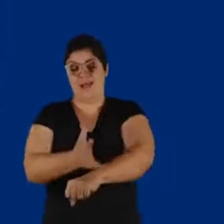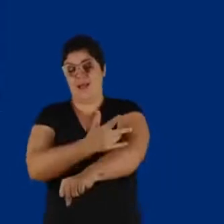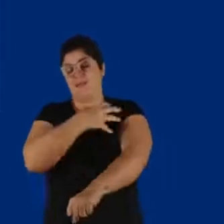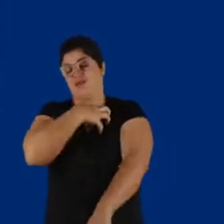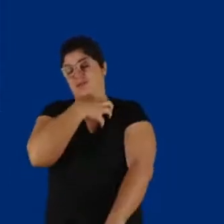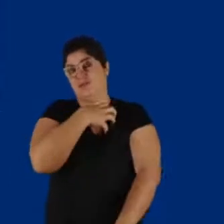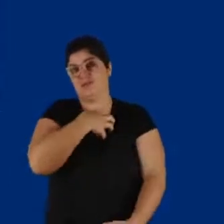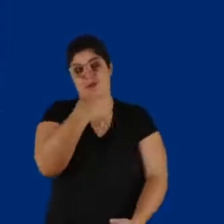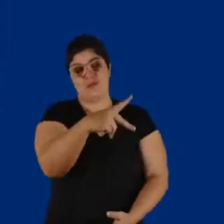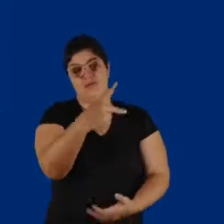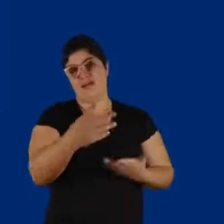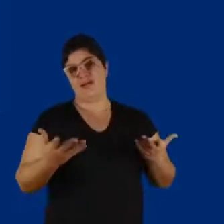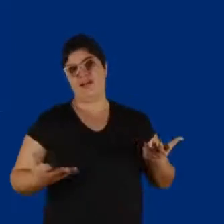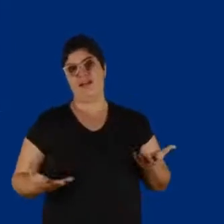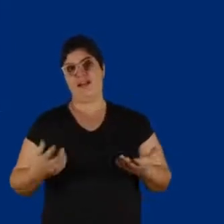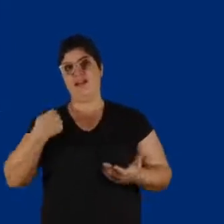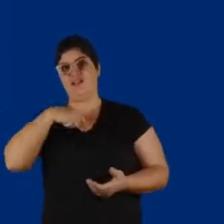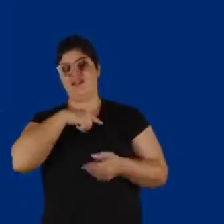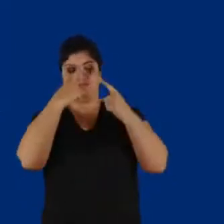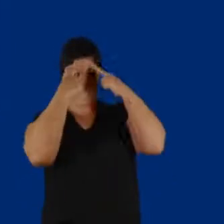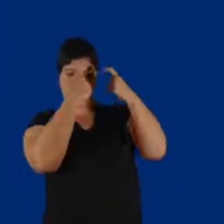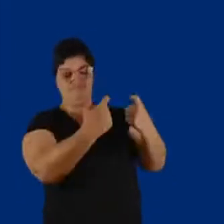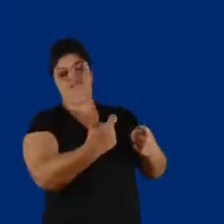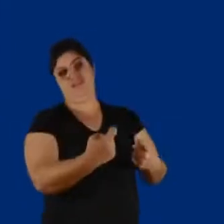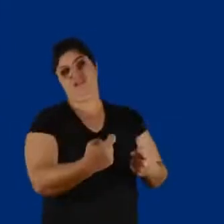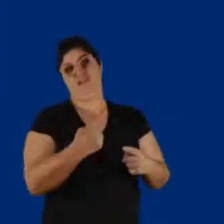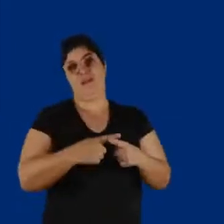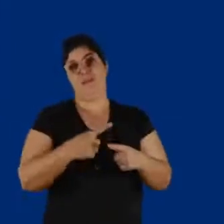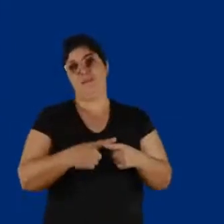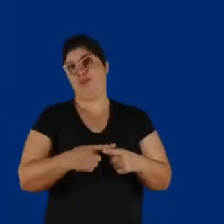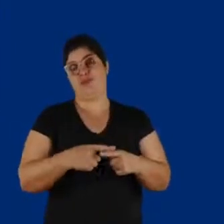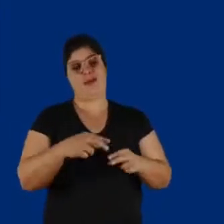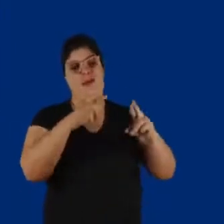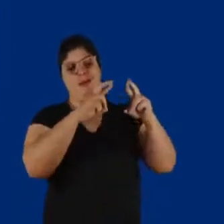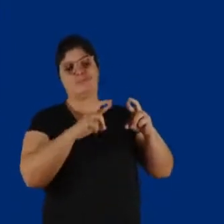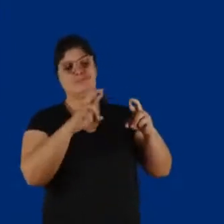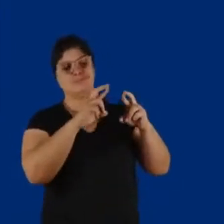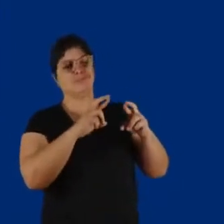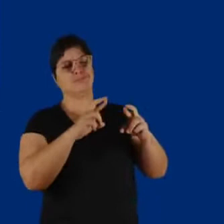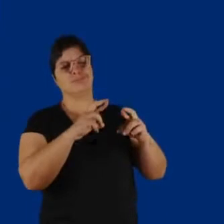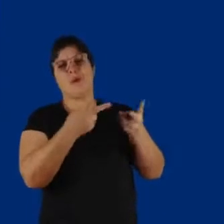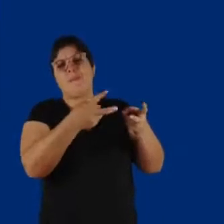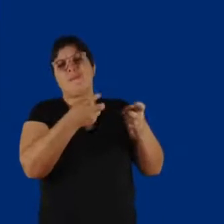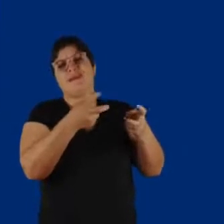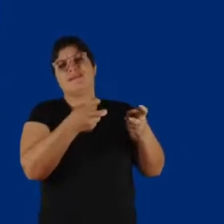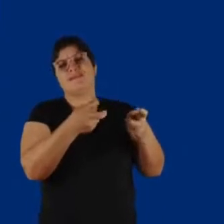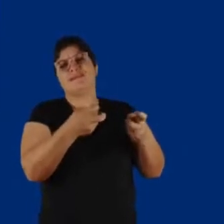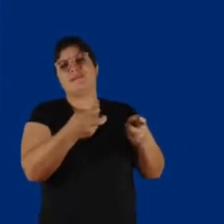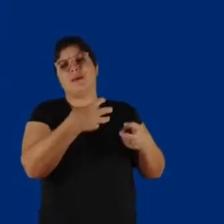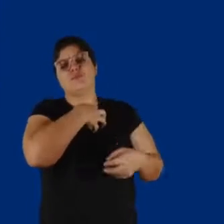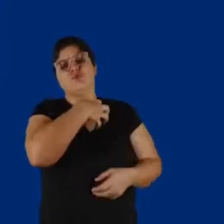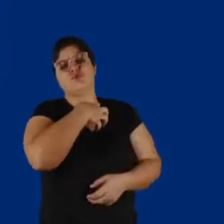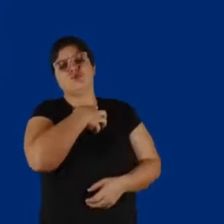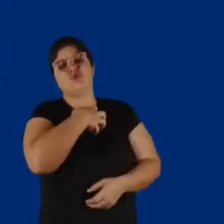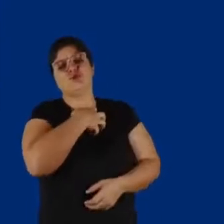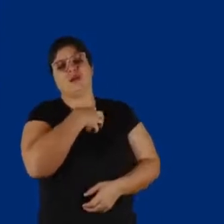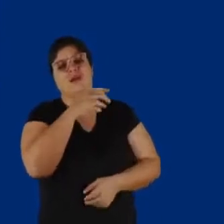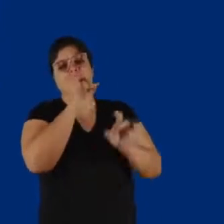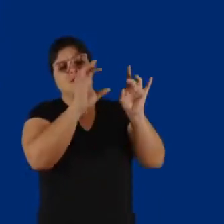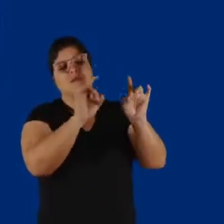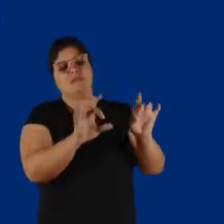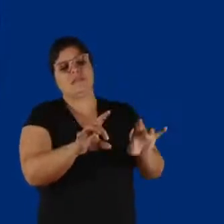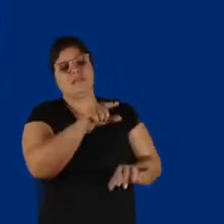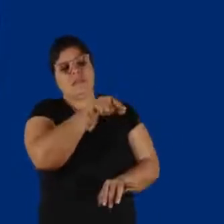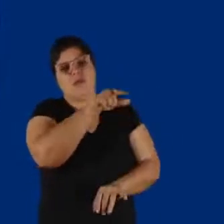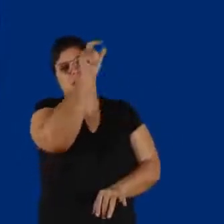emoções dessa pessoa, quando a gente não tem uma observação dessa. E a psiquiatria transcultural, ela ajuda muito, né,